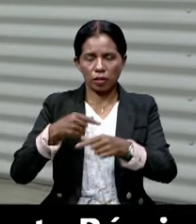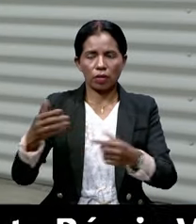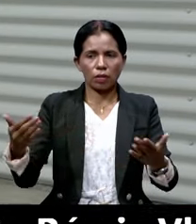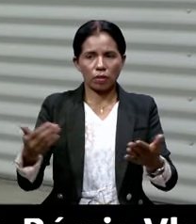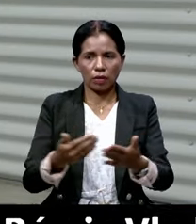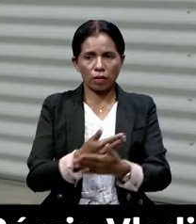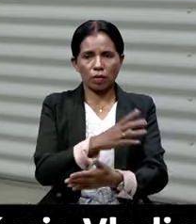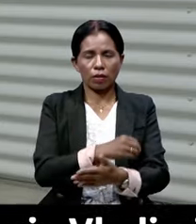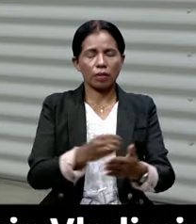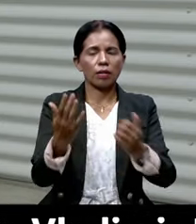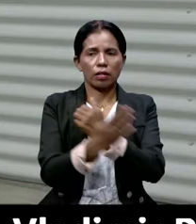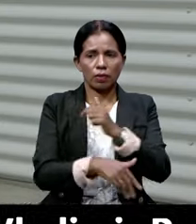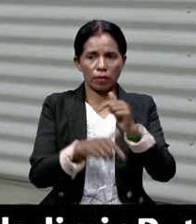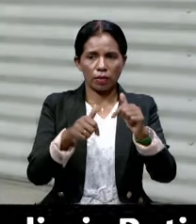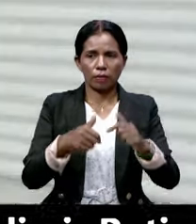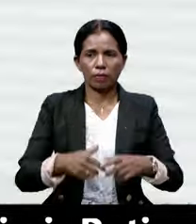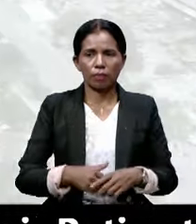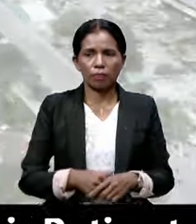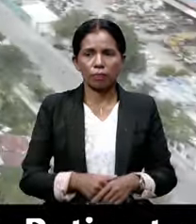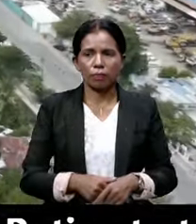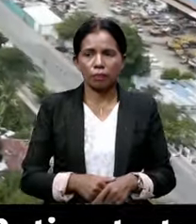Rai Idane.